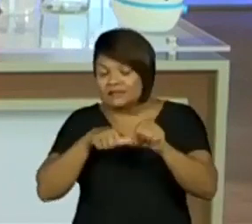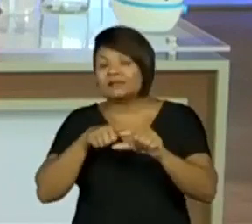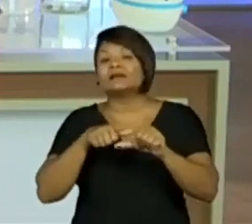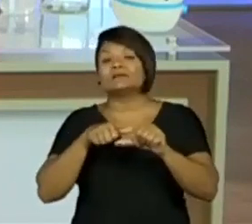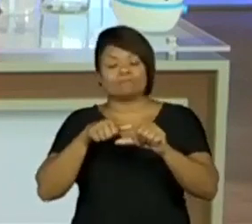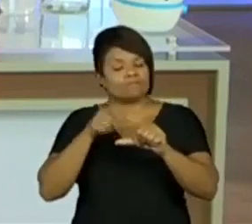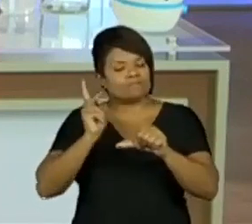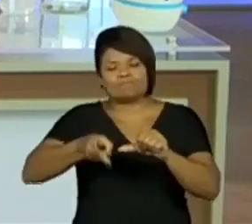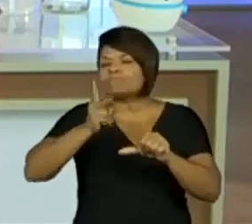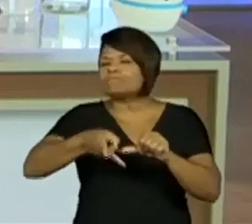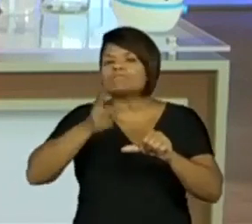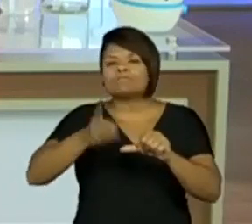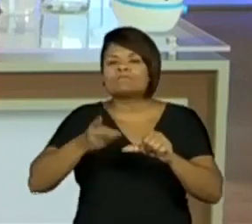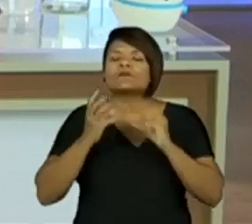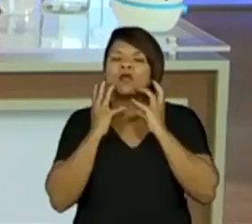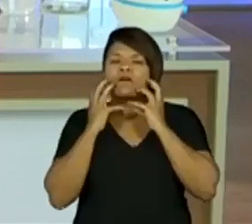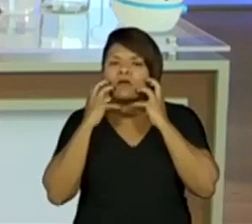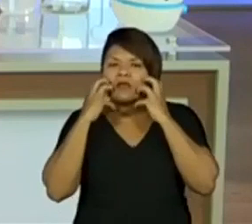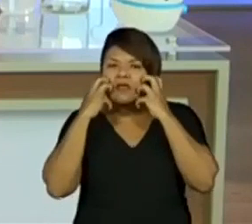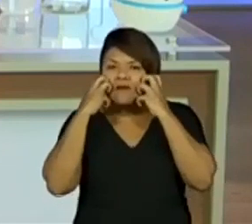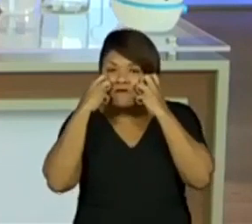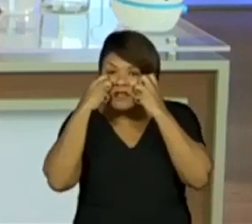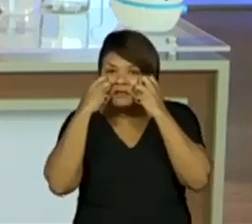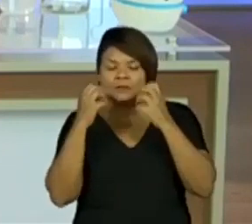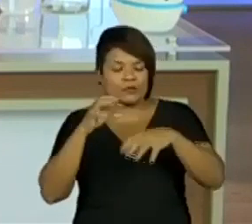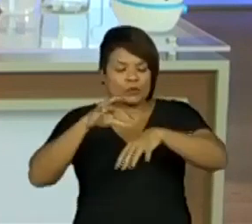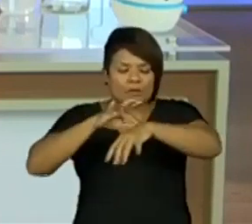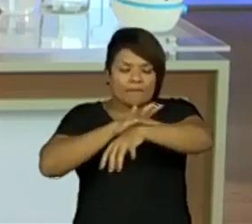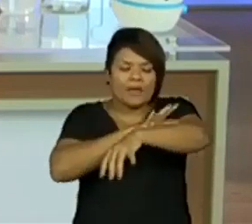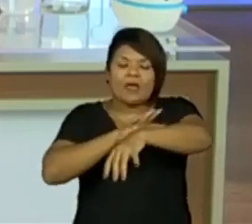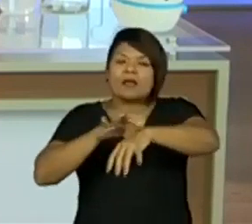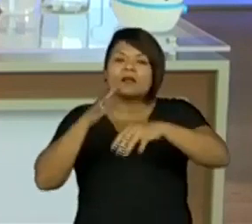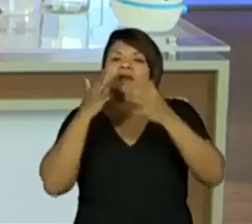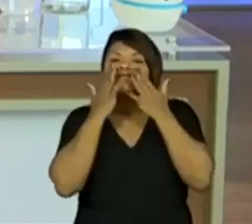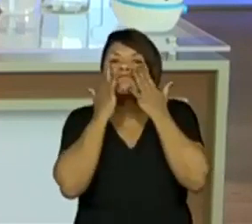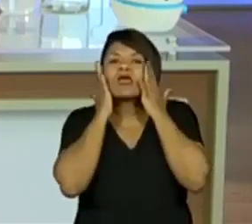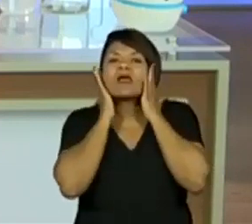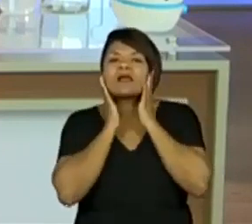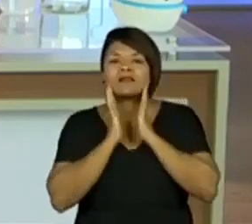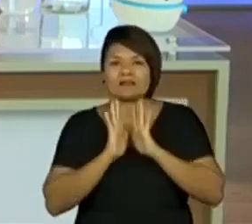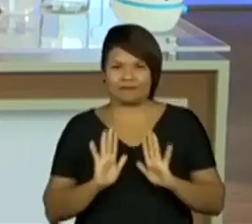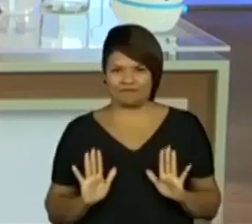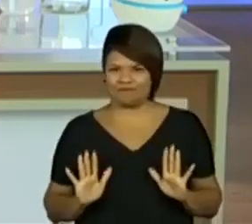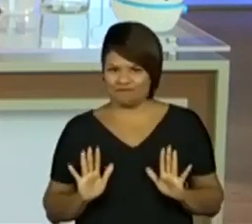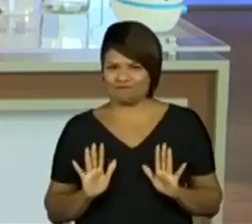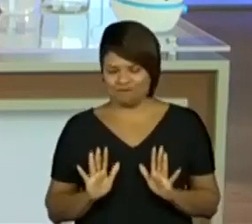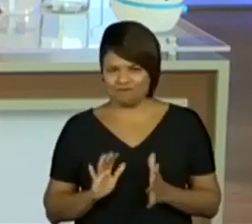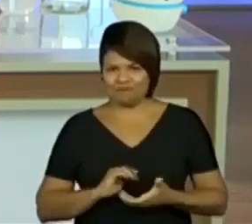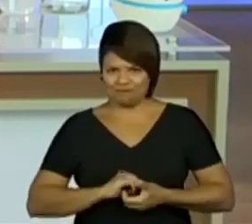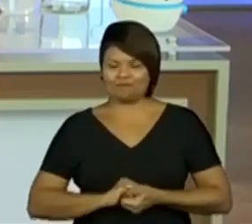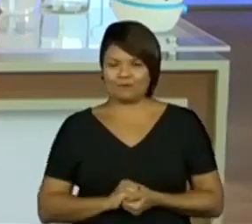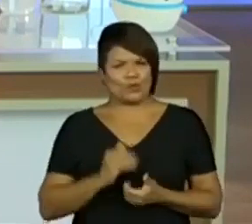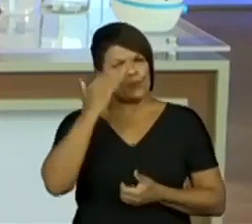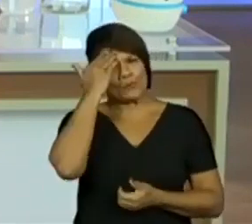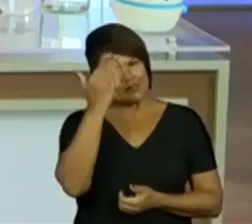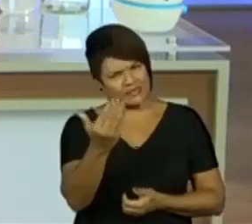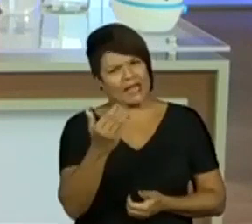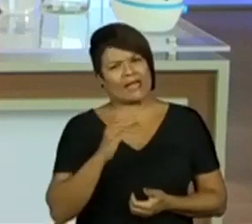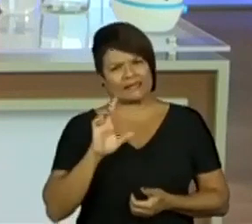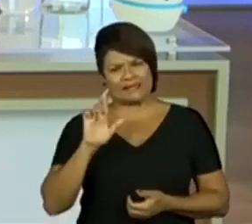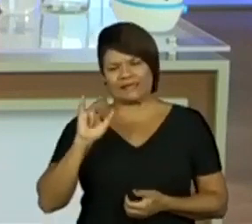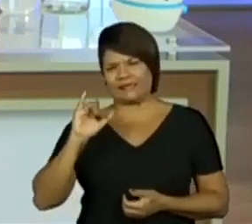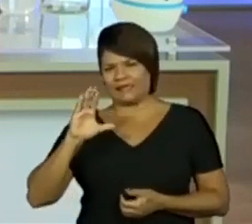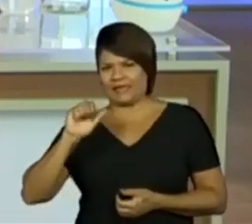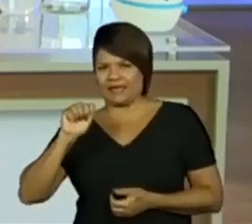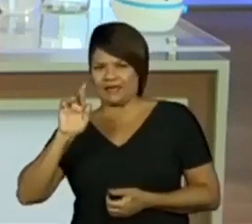irreversível, que é o envelhecimento da pele. Certo? Muito obrigado, Ricardo, pela sua